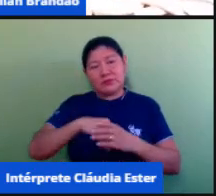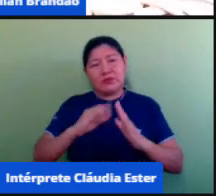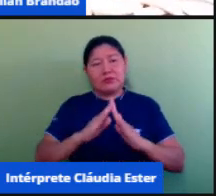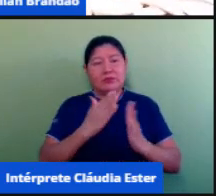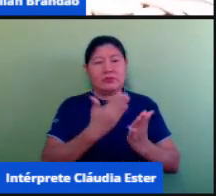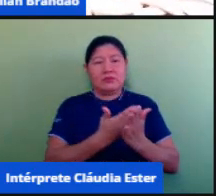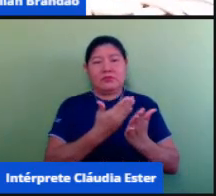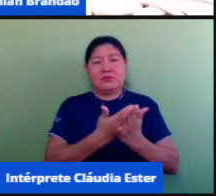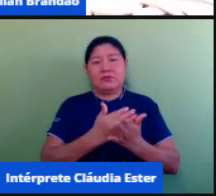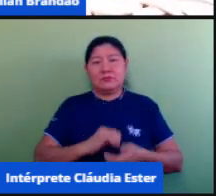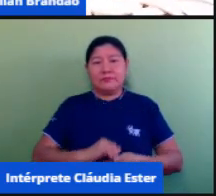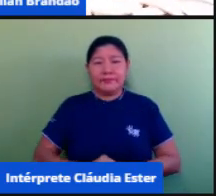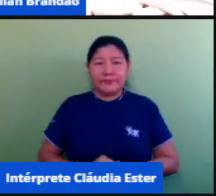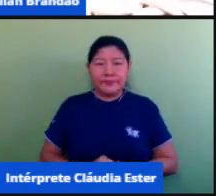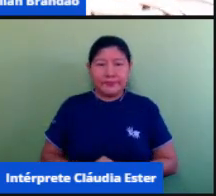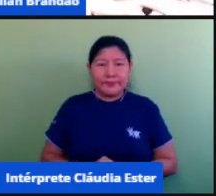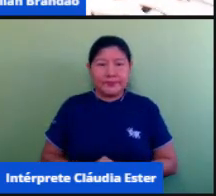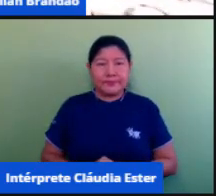favor.